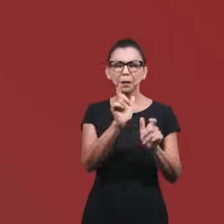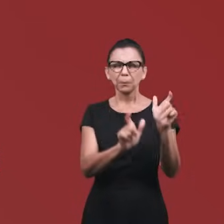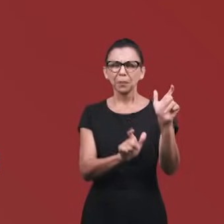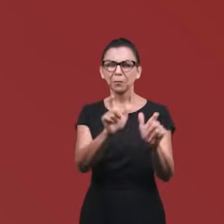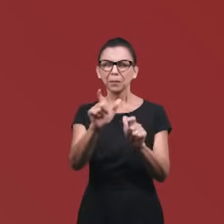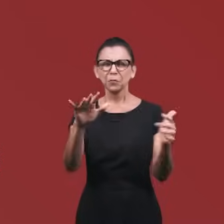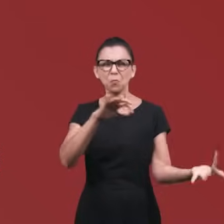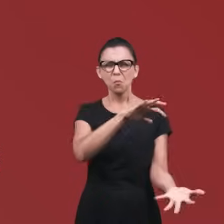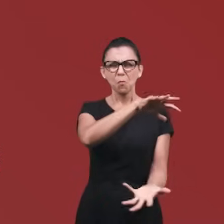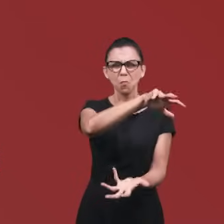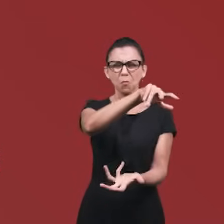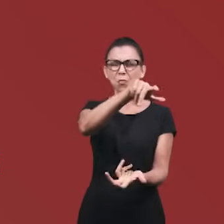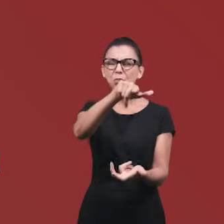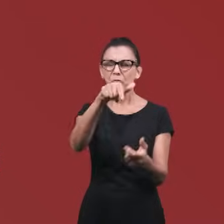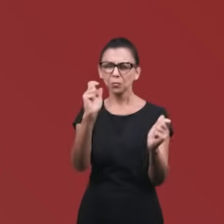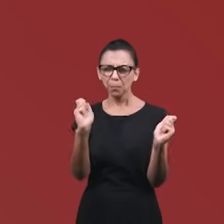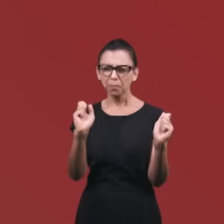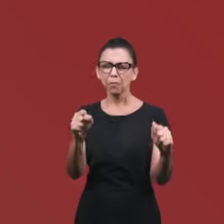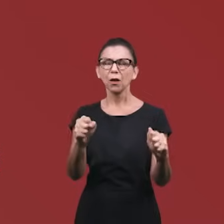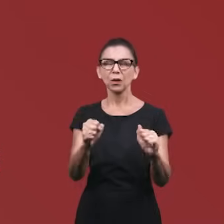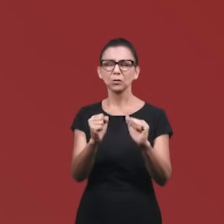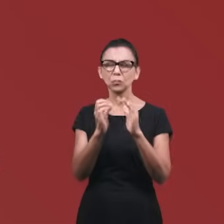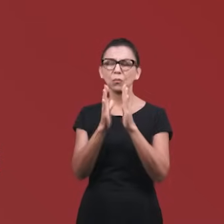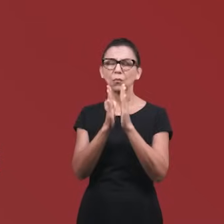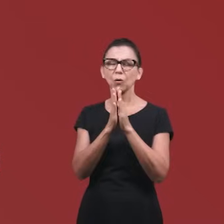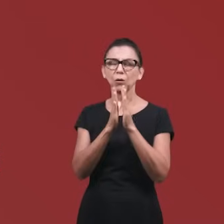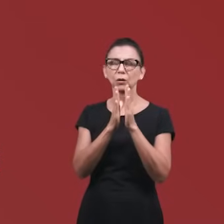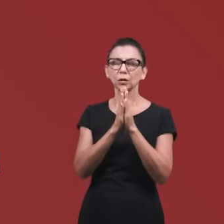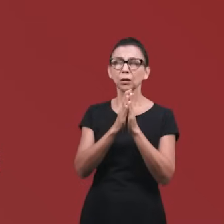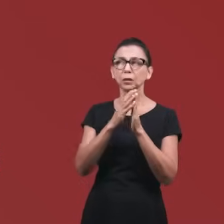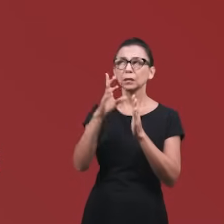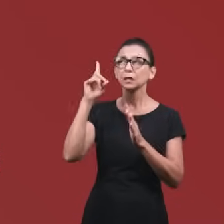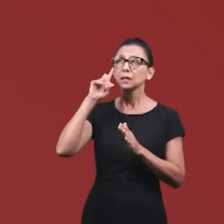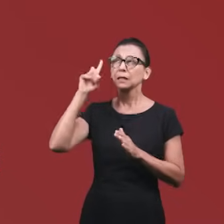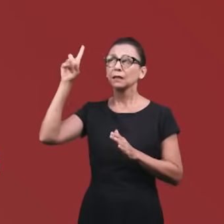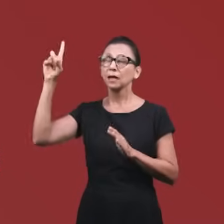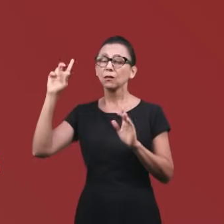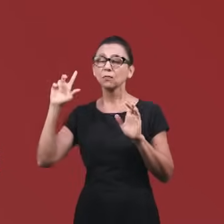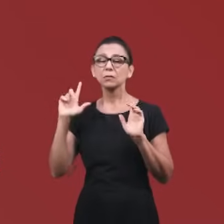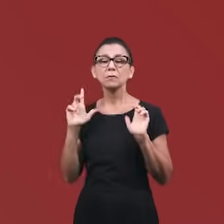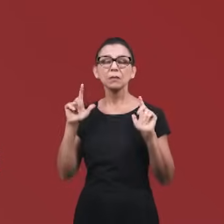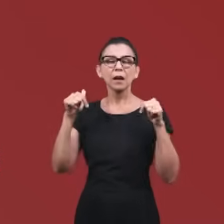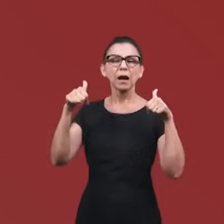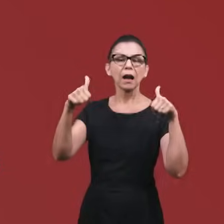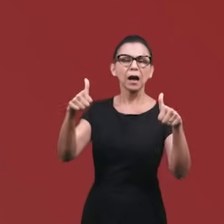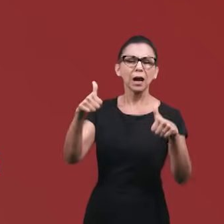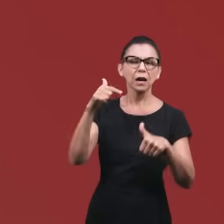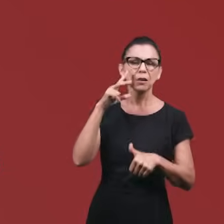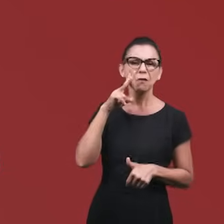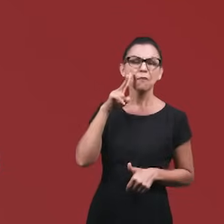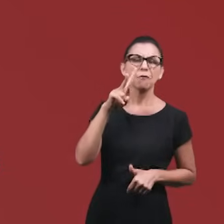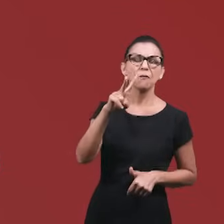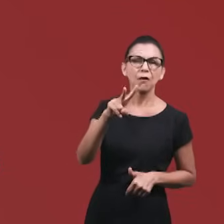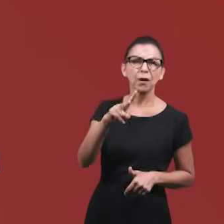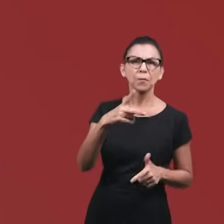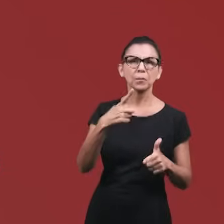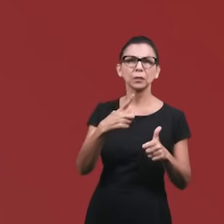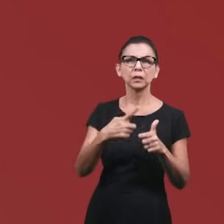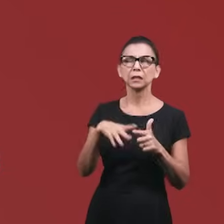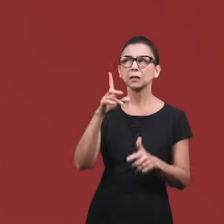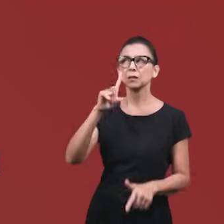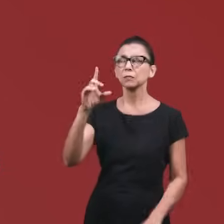confiar a oração vai onde eu não posso